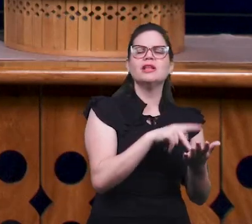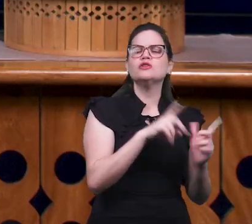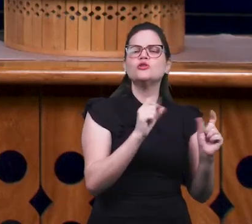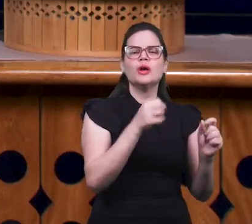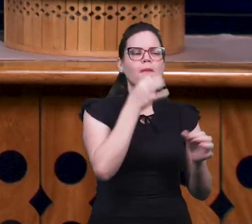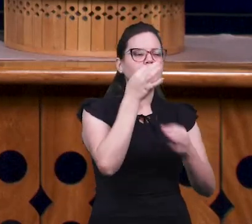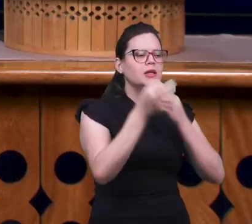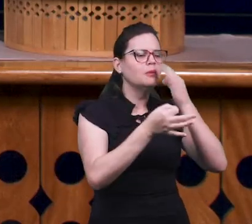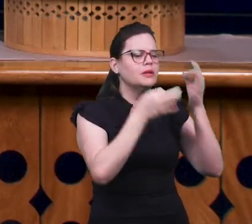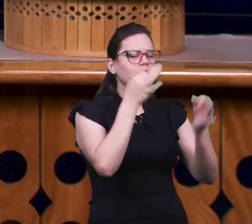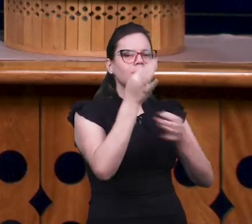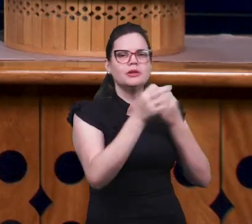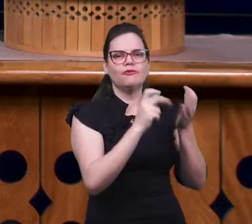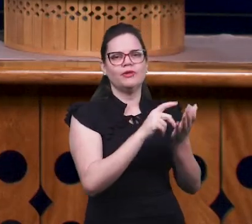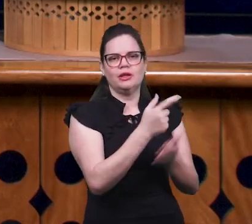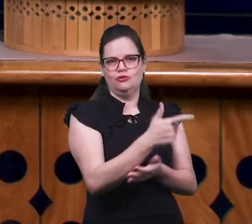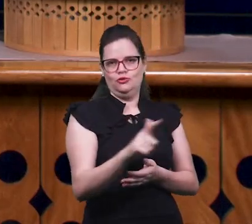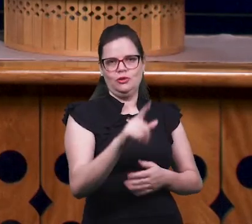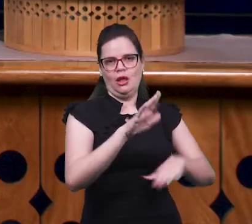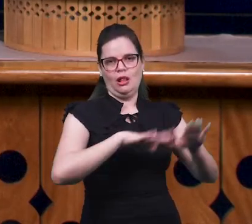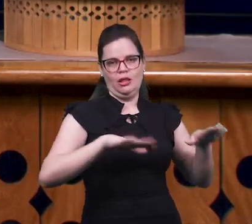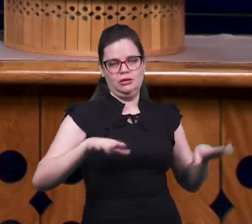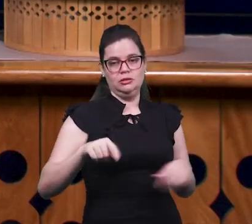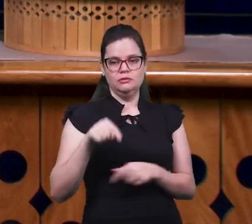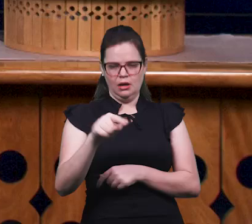vida, que é Jesus que trouxe a vida, o sentido da vida.